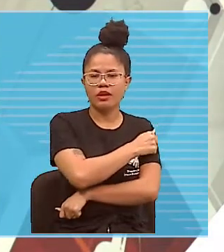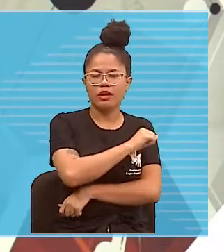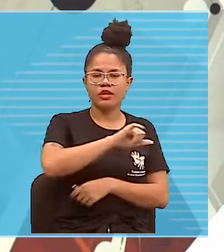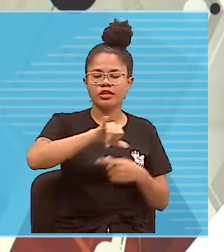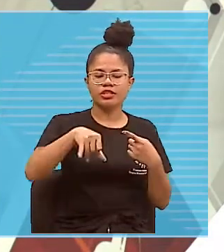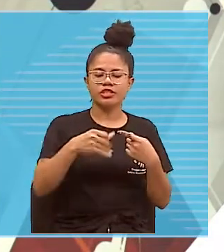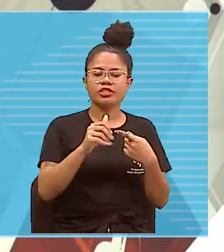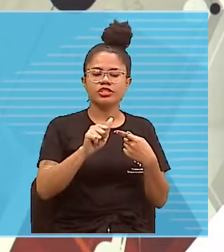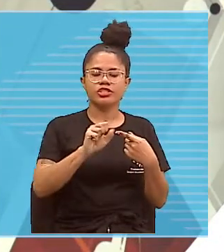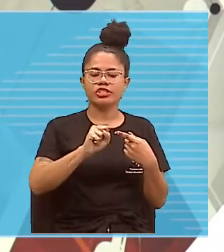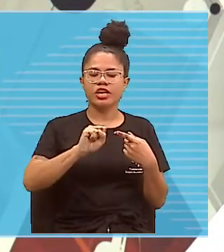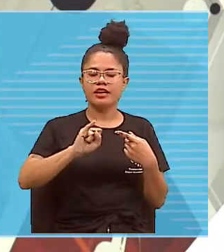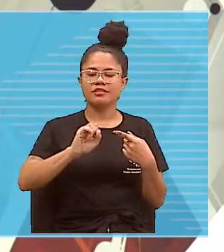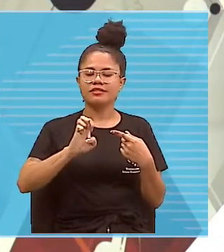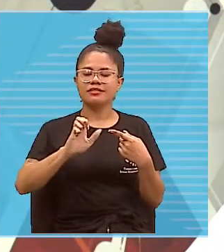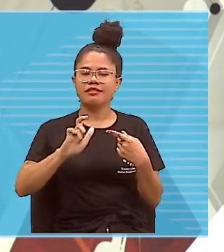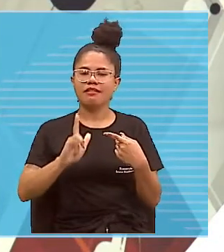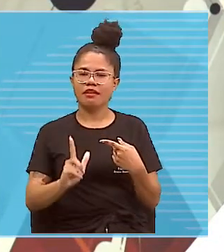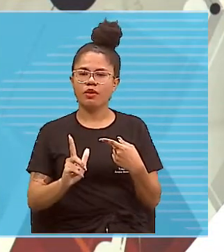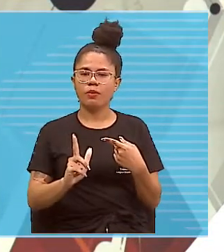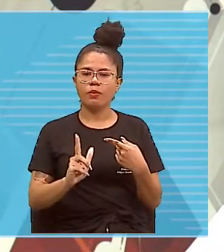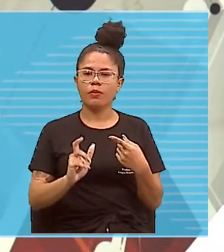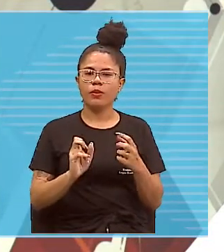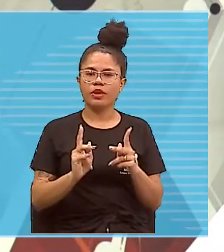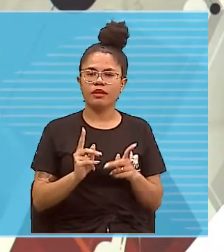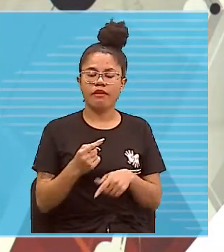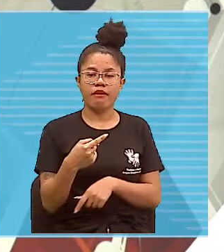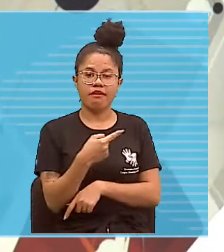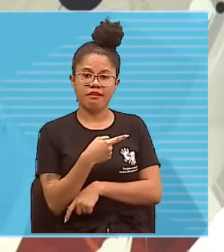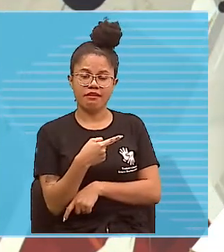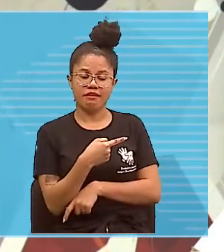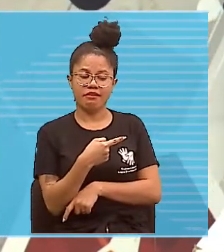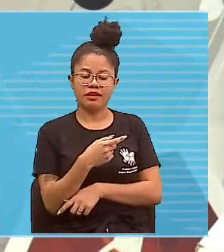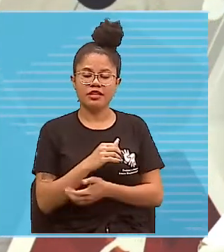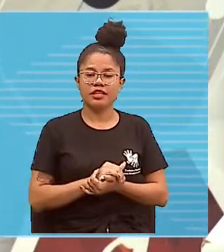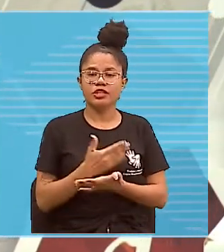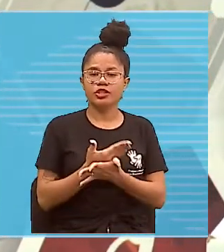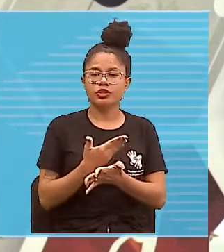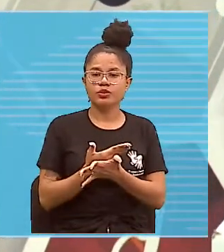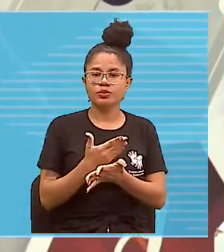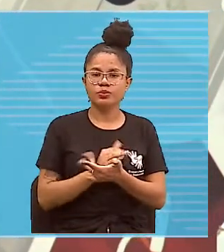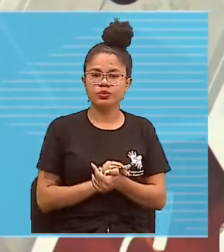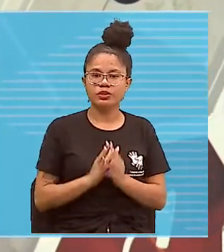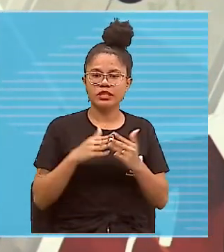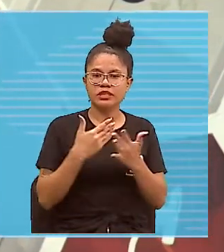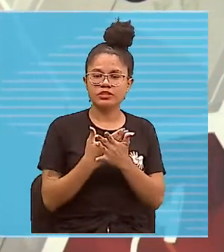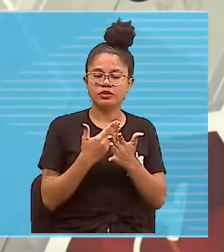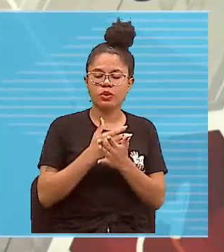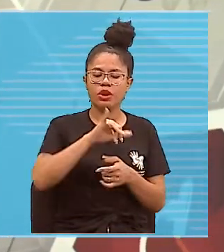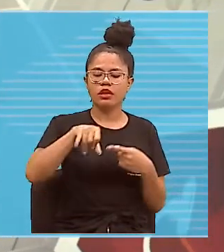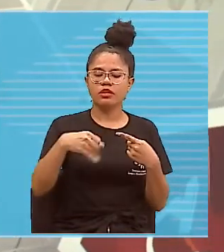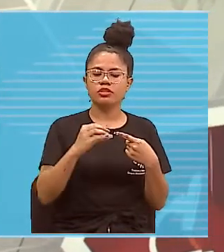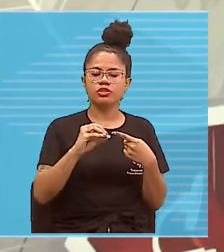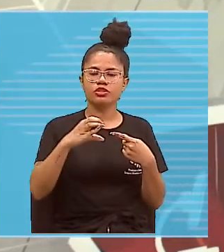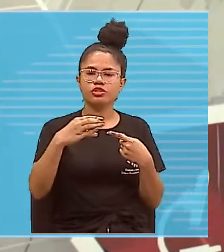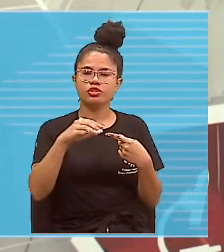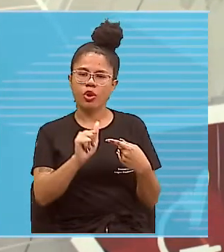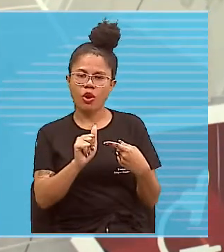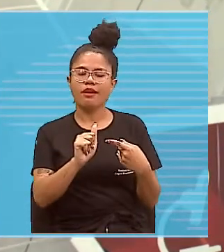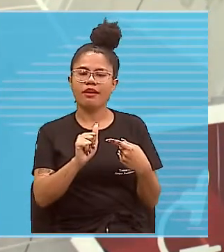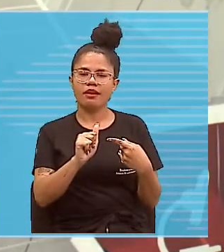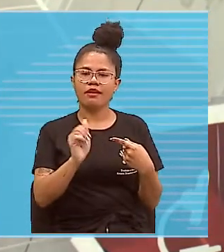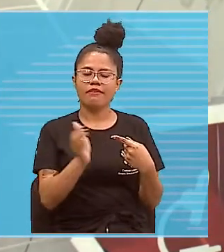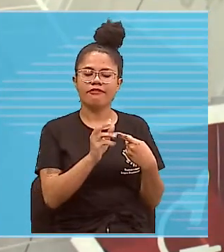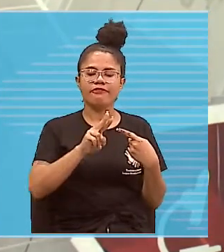Jaciel, que ele estuda no 7 Joca Vieira, é aluno do terceiro ano, né,